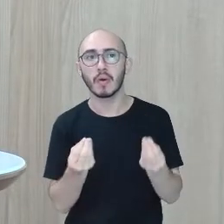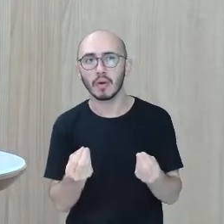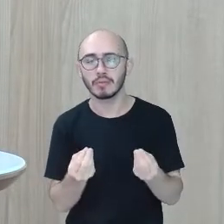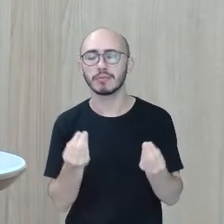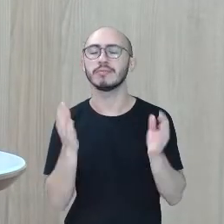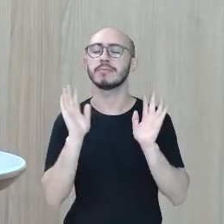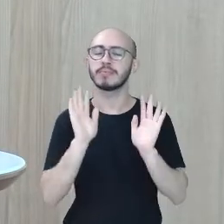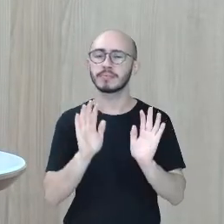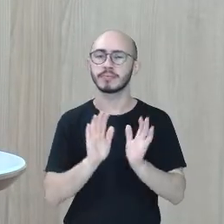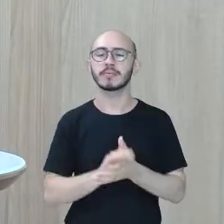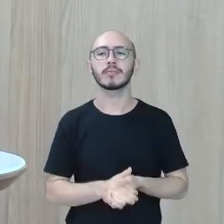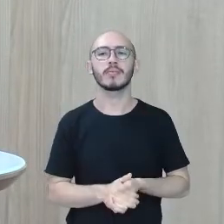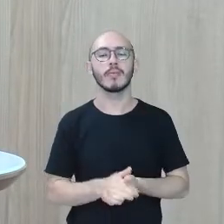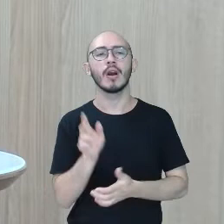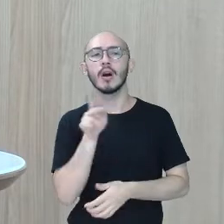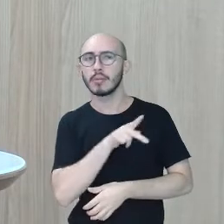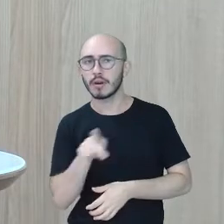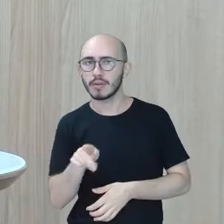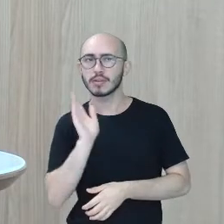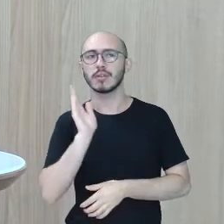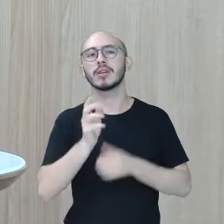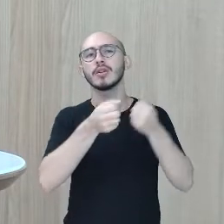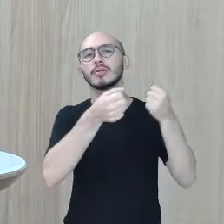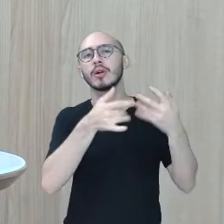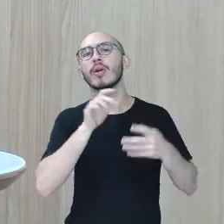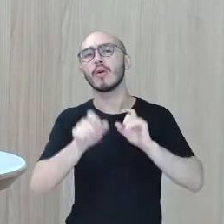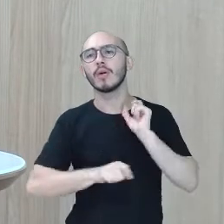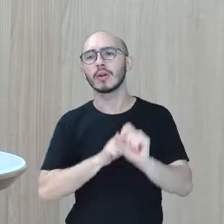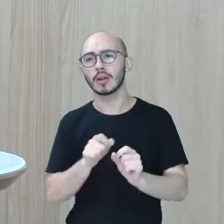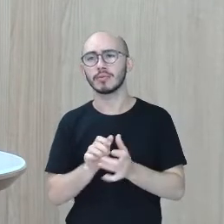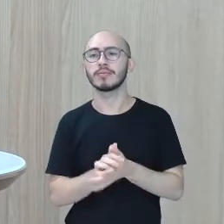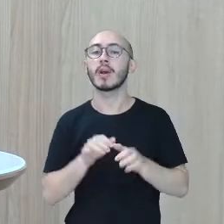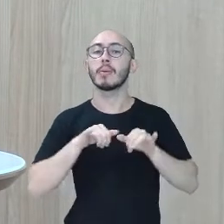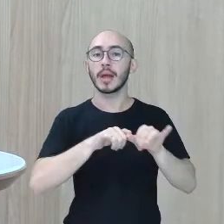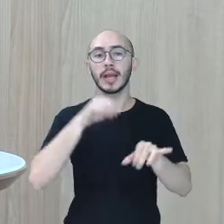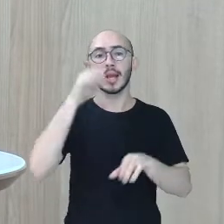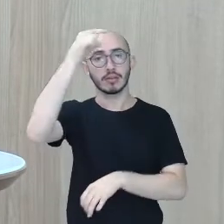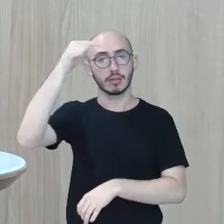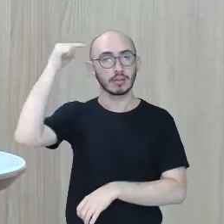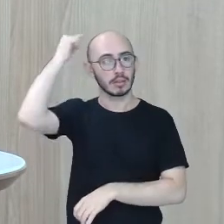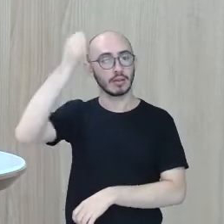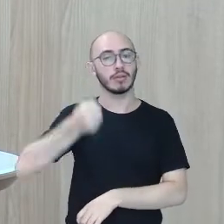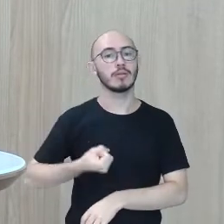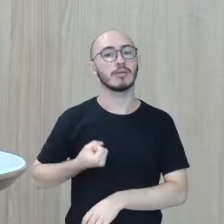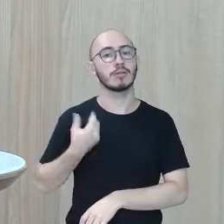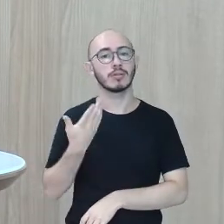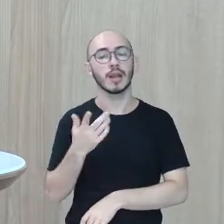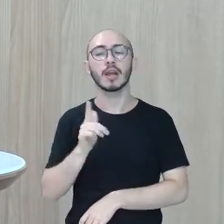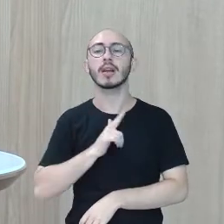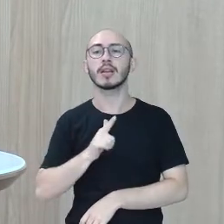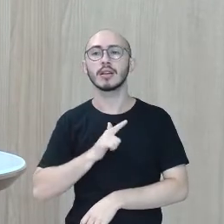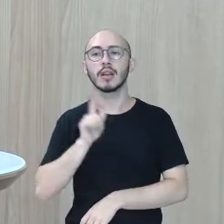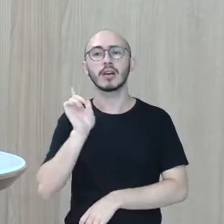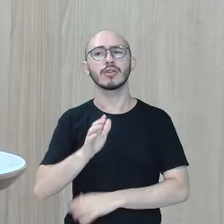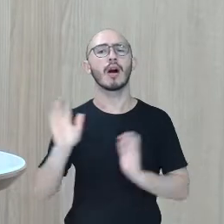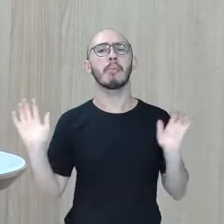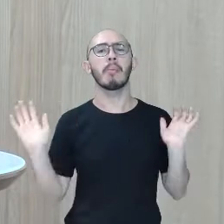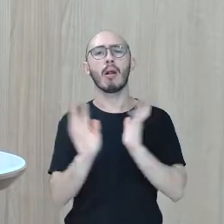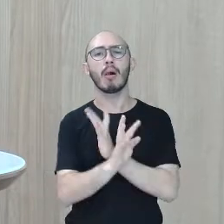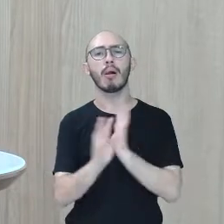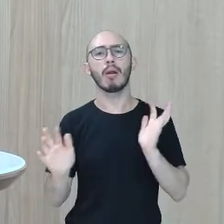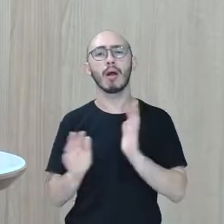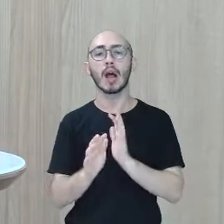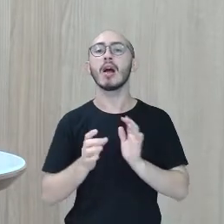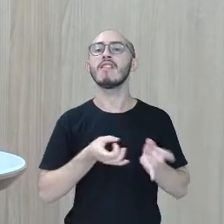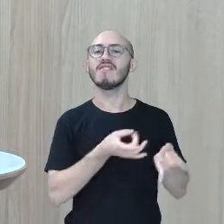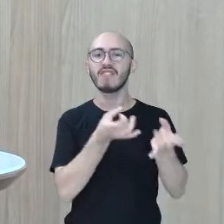como o professor Luciano já chamou a atenção, no caso do mercado de São José já existia uma circulação de pessoas, de comerciantes, inclusive